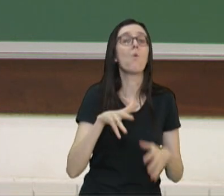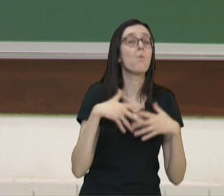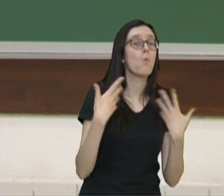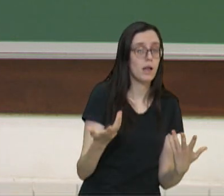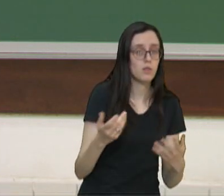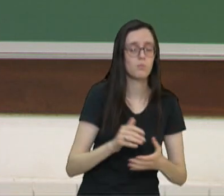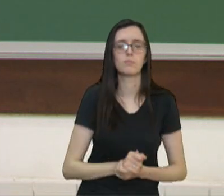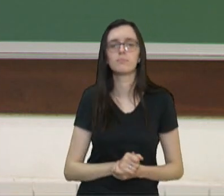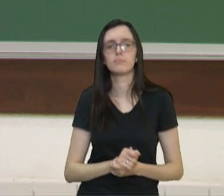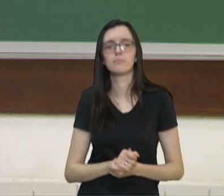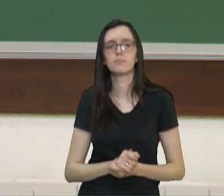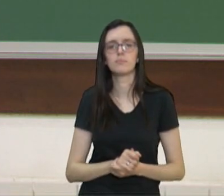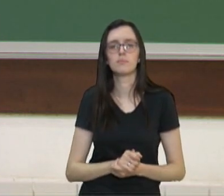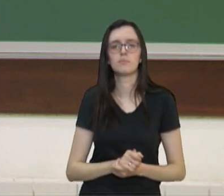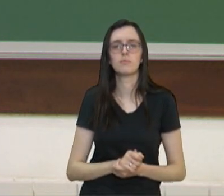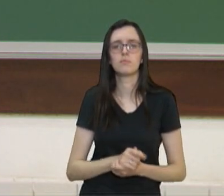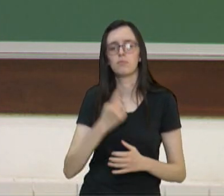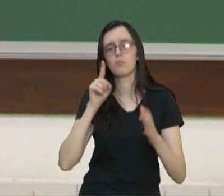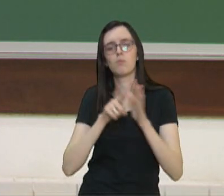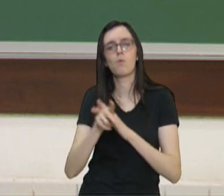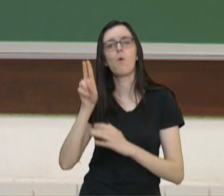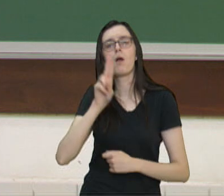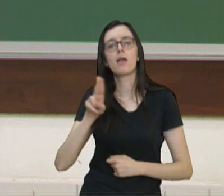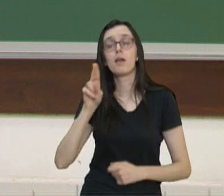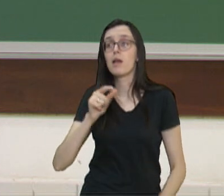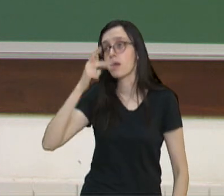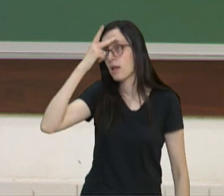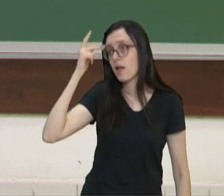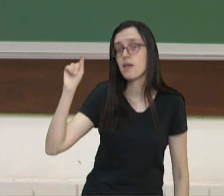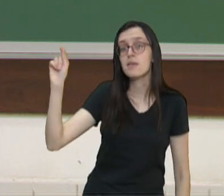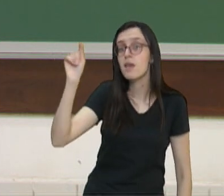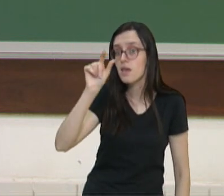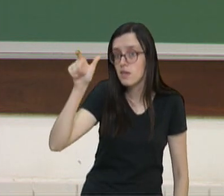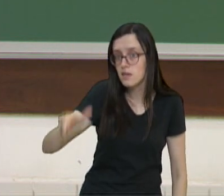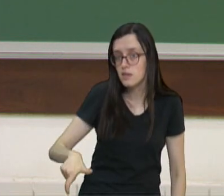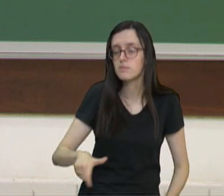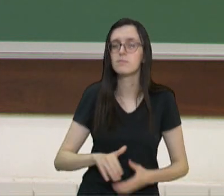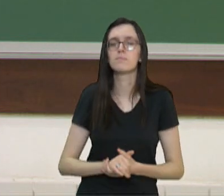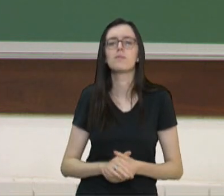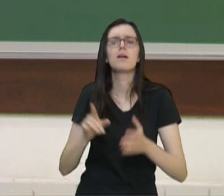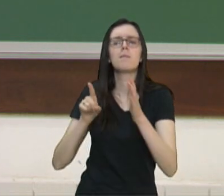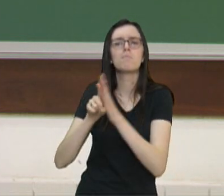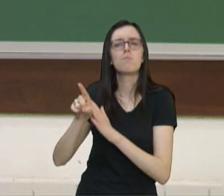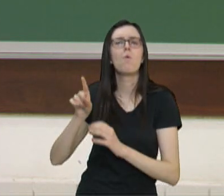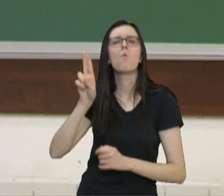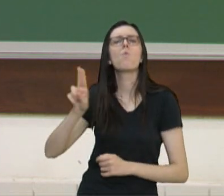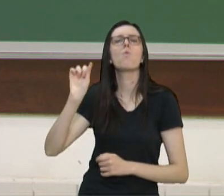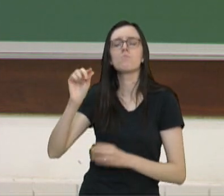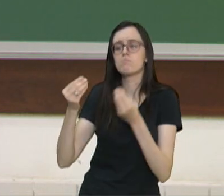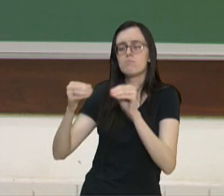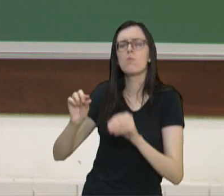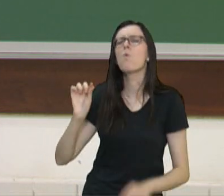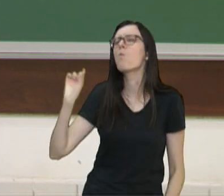quando, uma pergunta usando quem, uma pergunta usando o